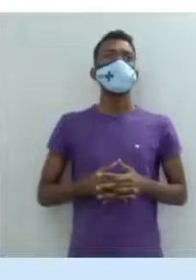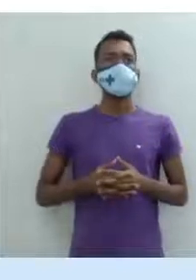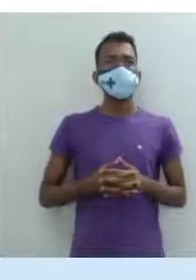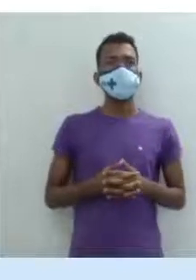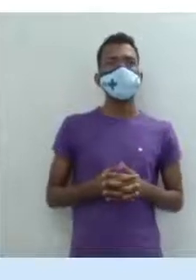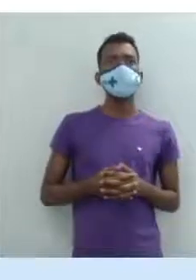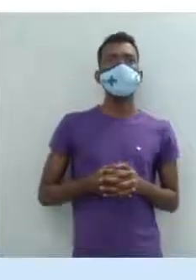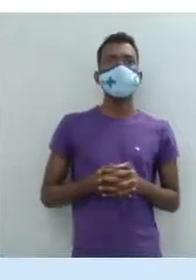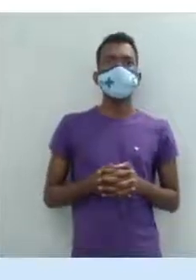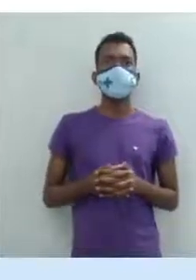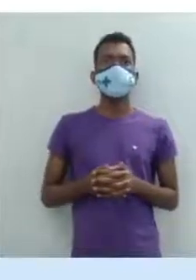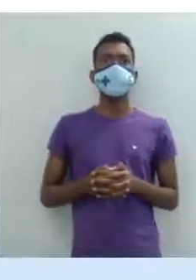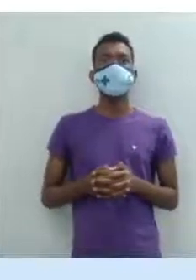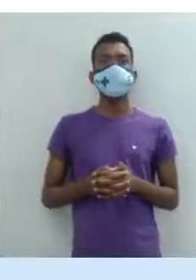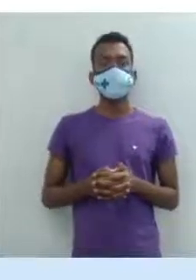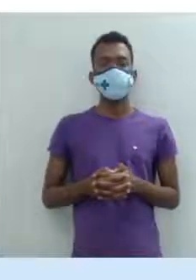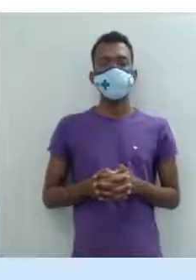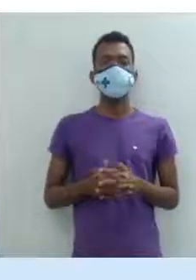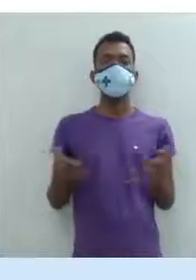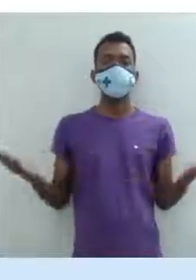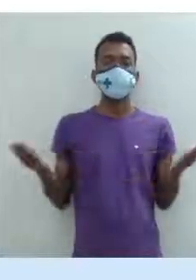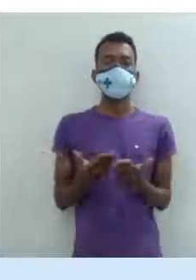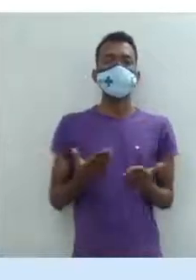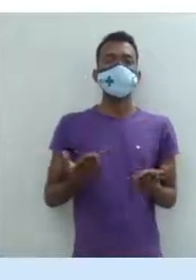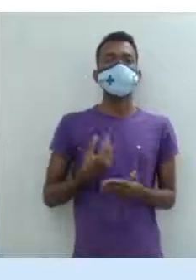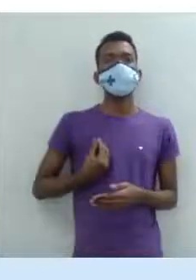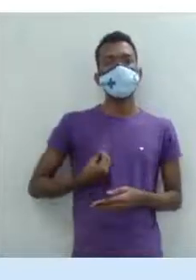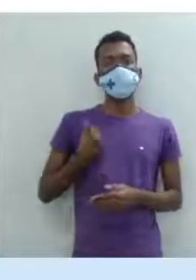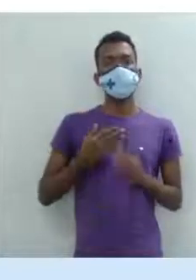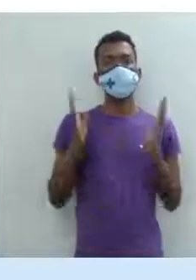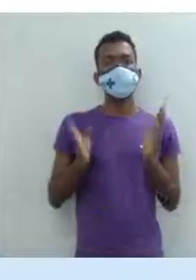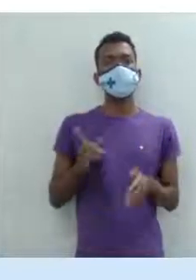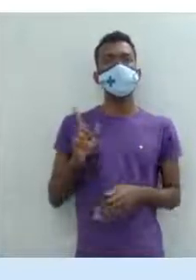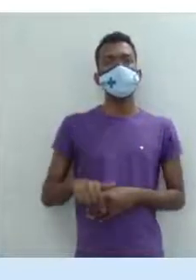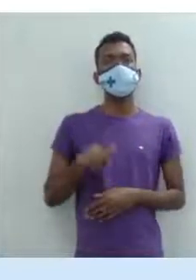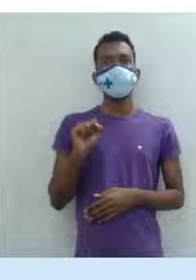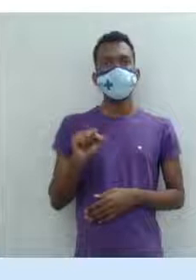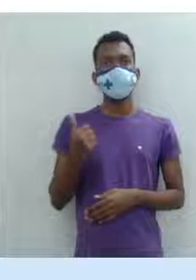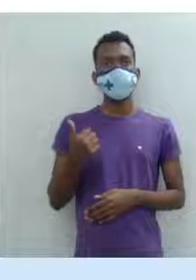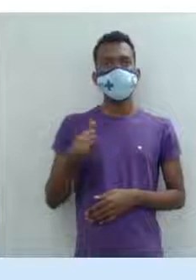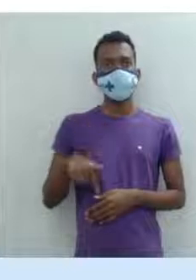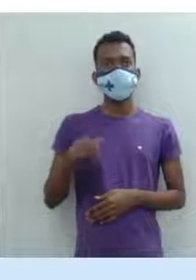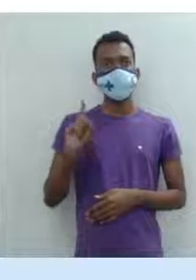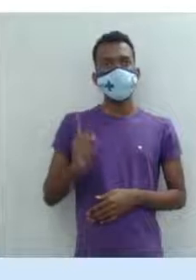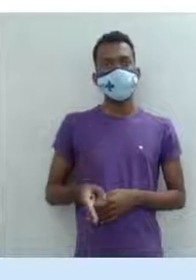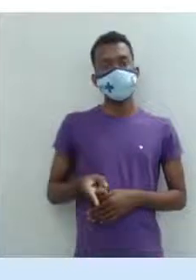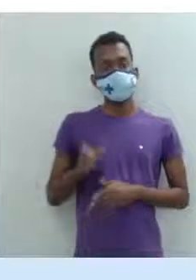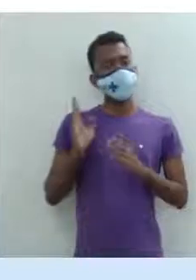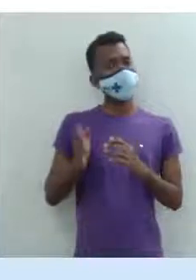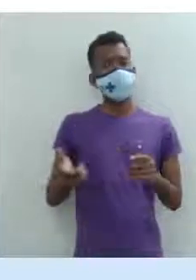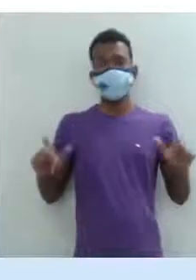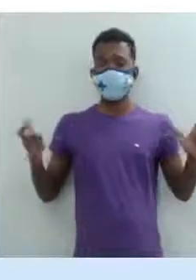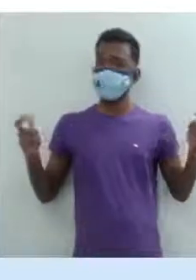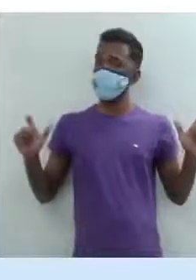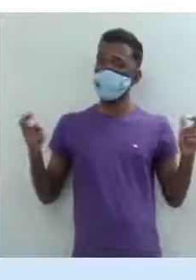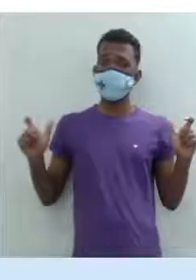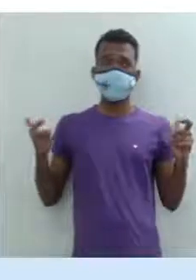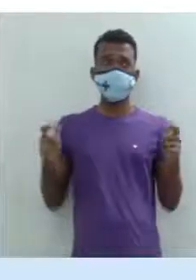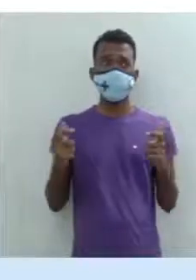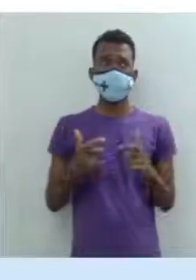Então, hoje nós temos um quadro de 817 mil. Então, houve, na realidade,